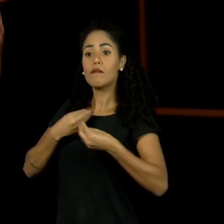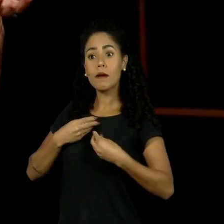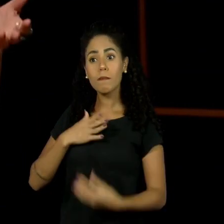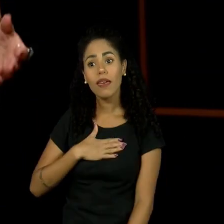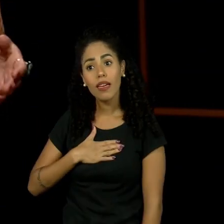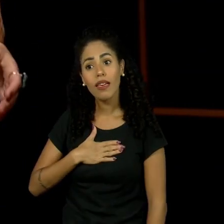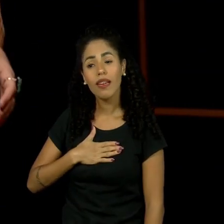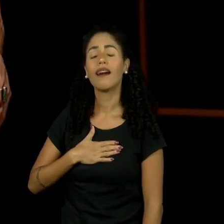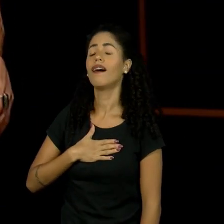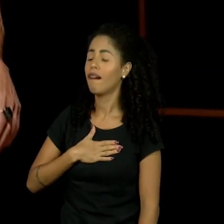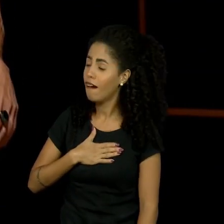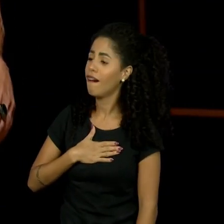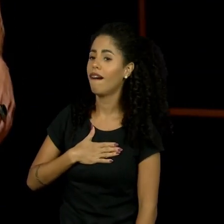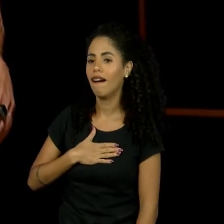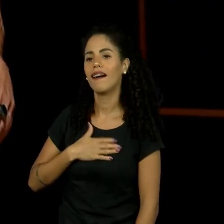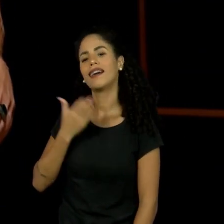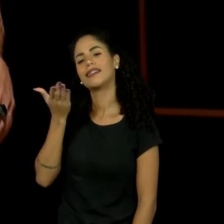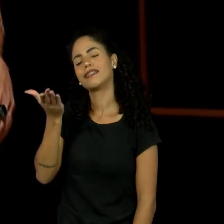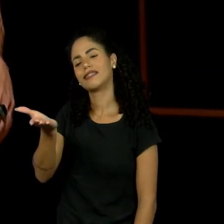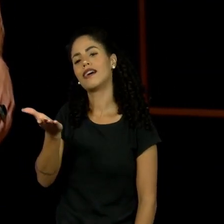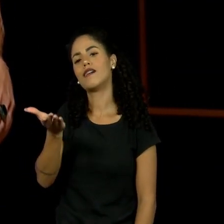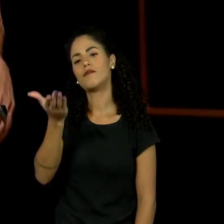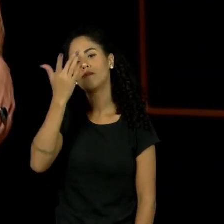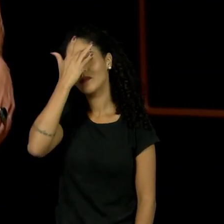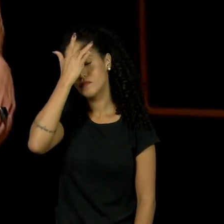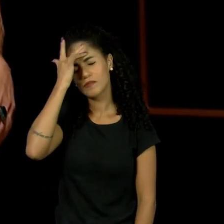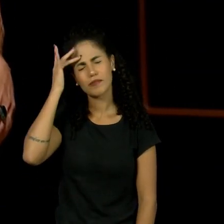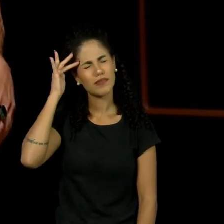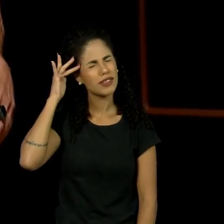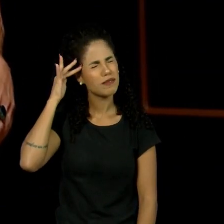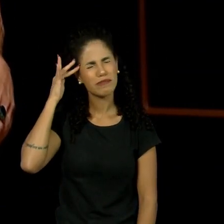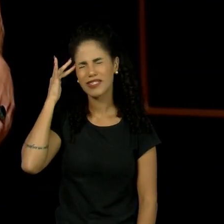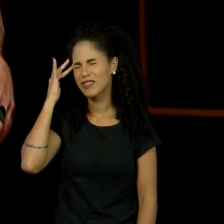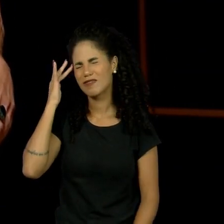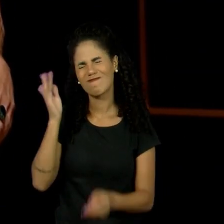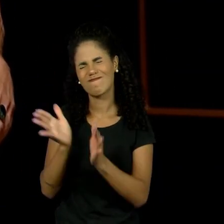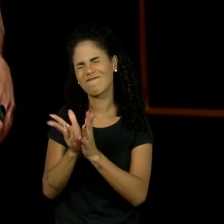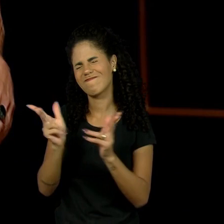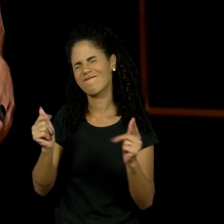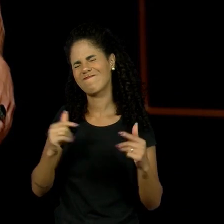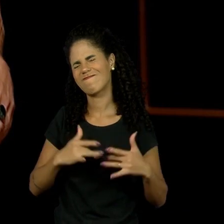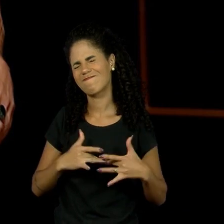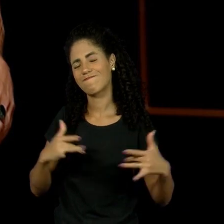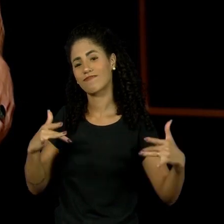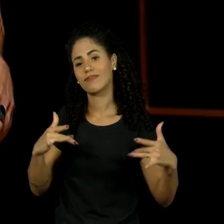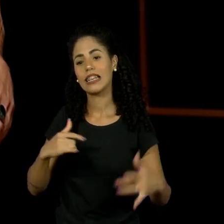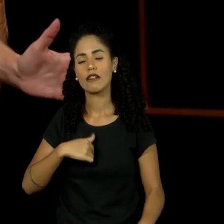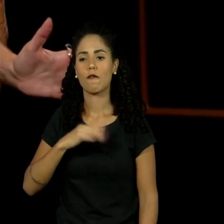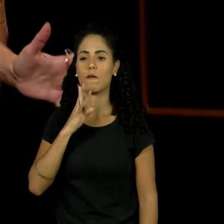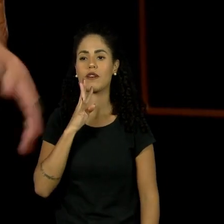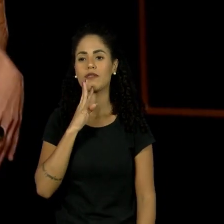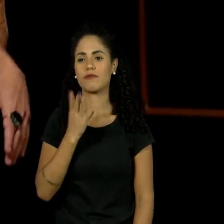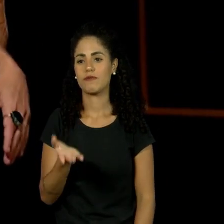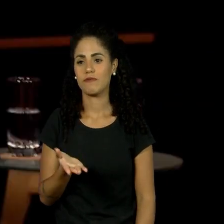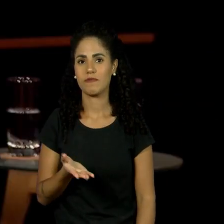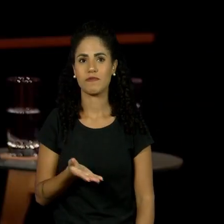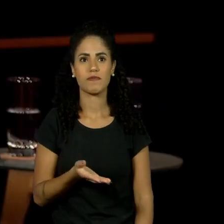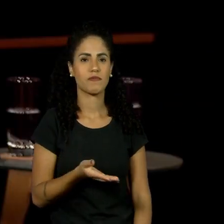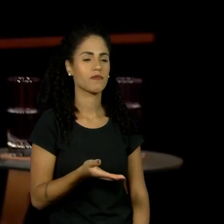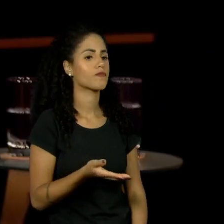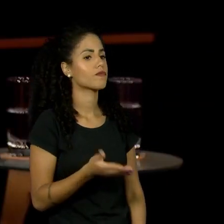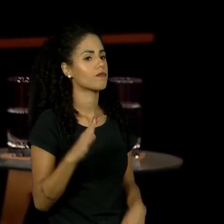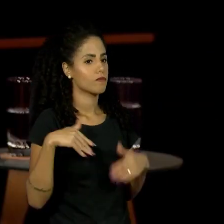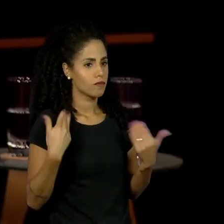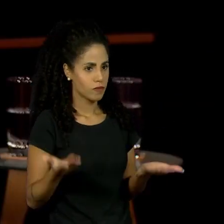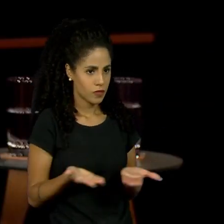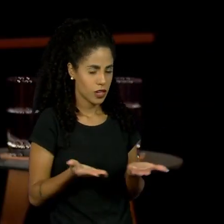existiria. Então, ele é das pessoas mais generosas assim que eu conheci na minha vida. Agora, recentemente, você fez